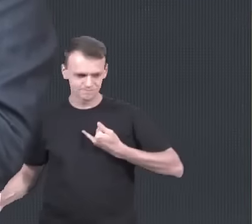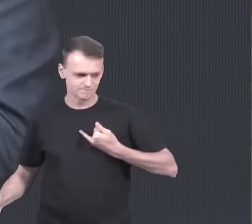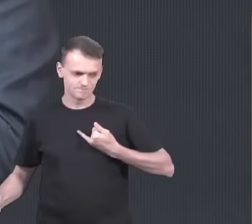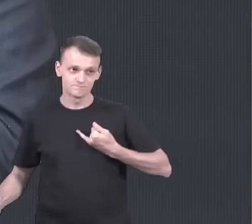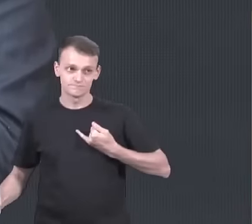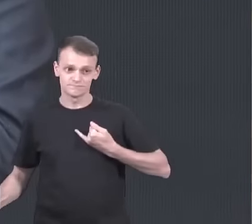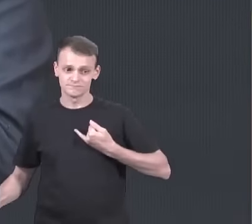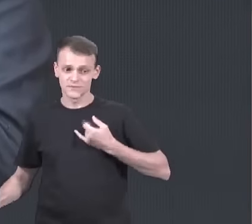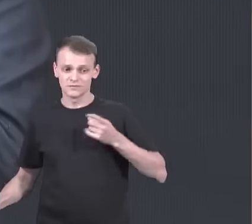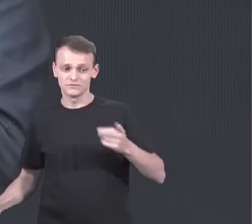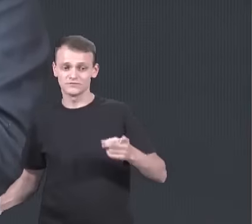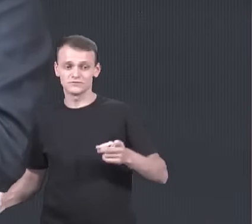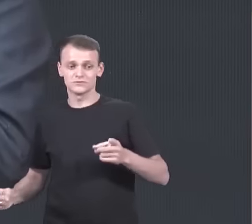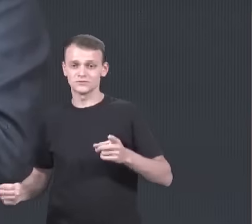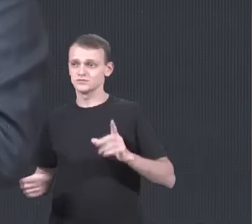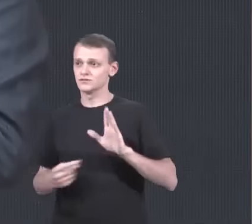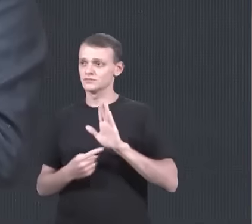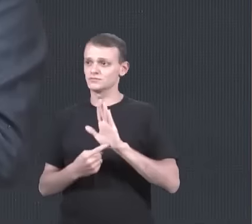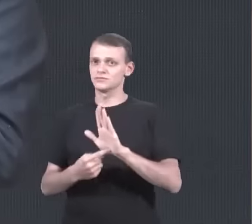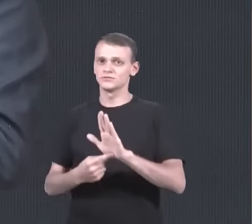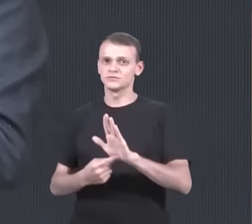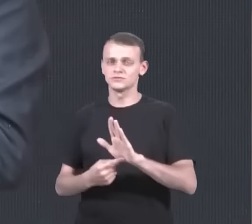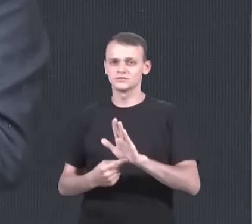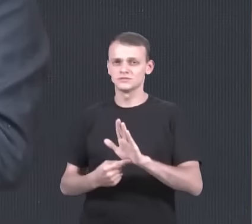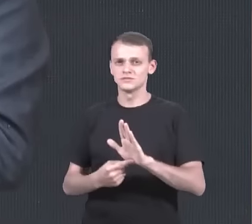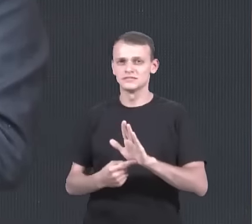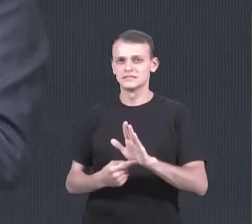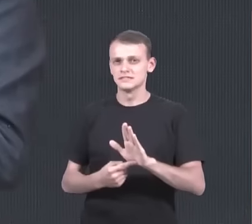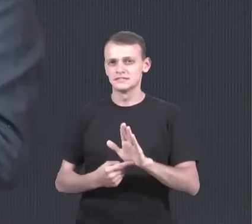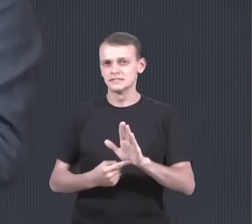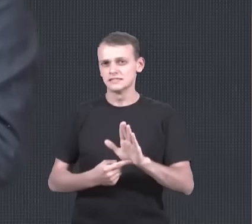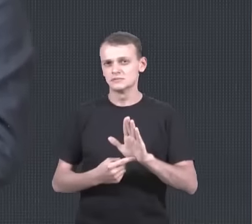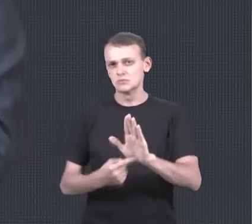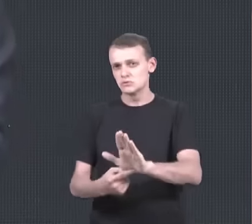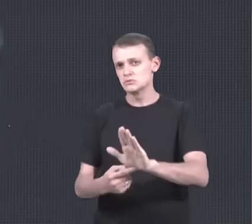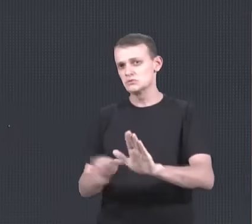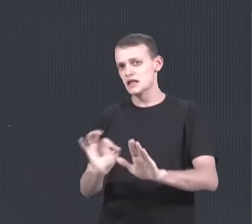bem com a sua raiva outra vez,